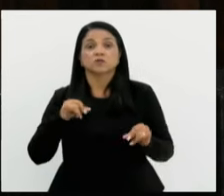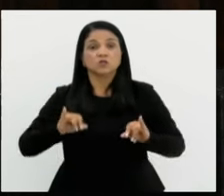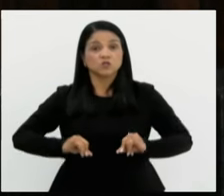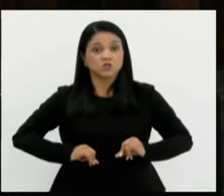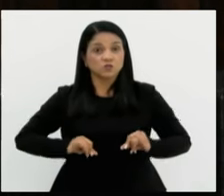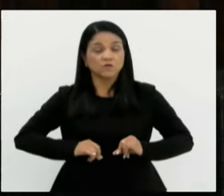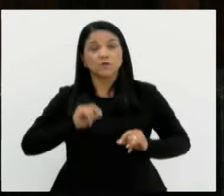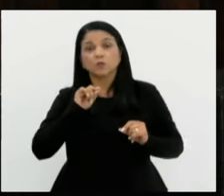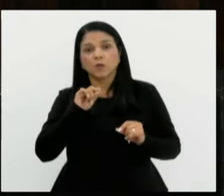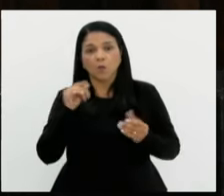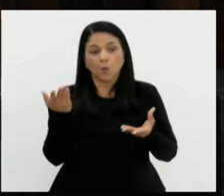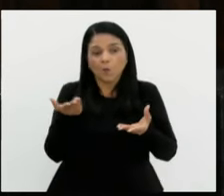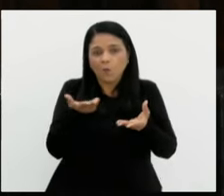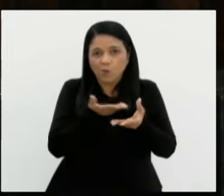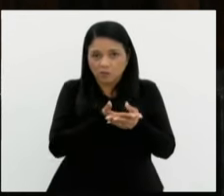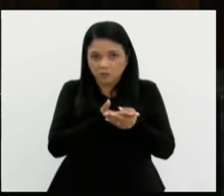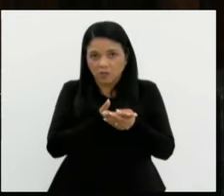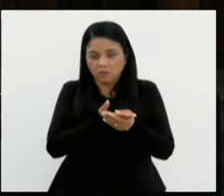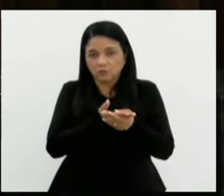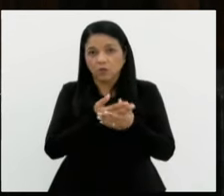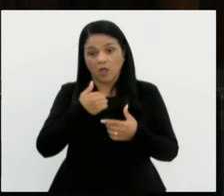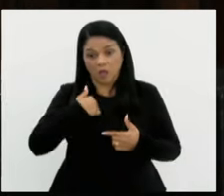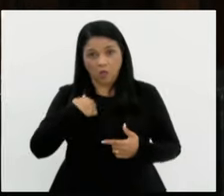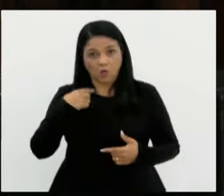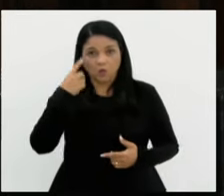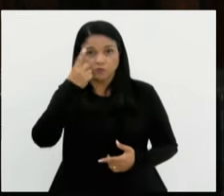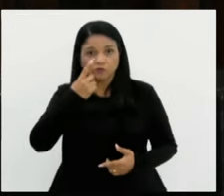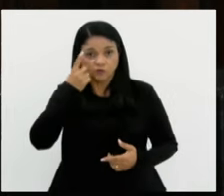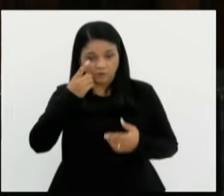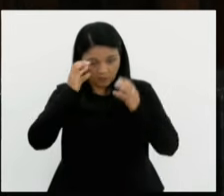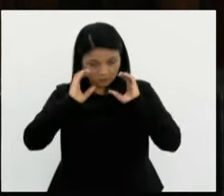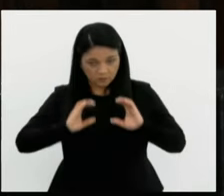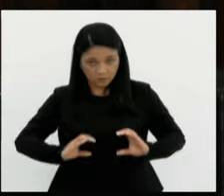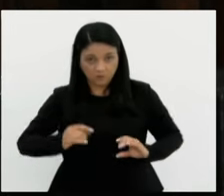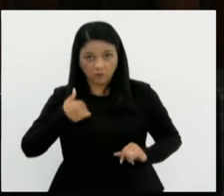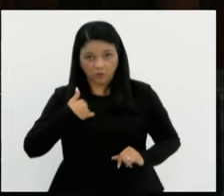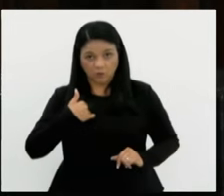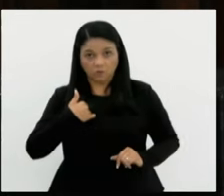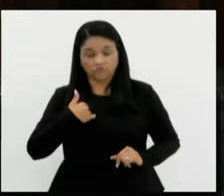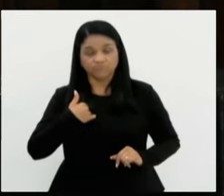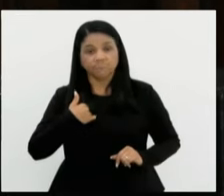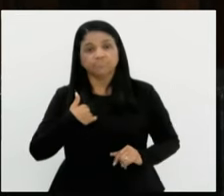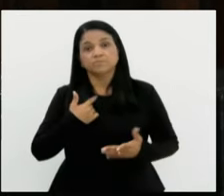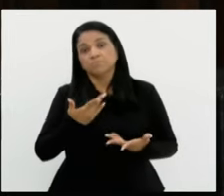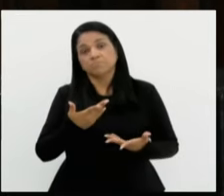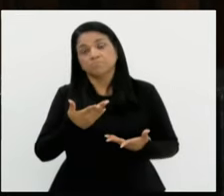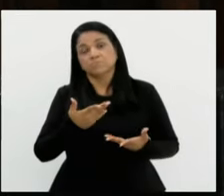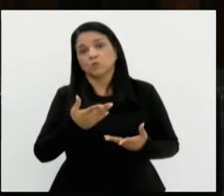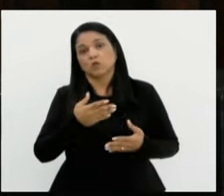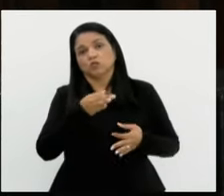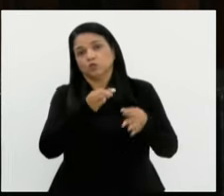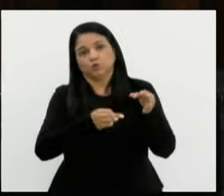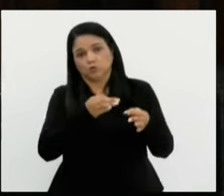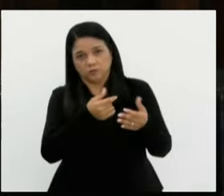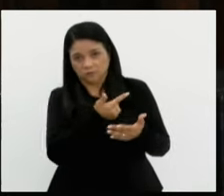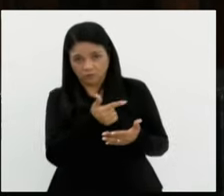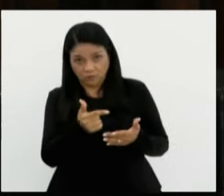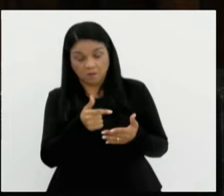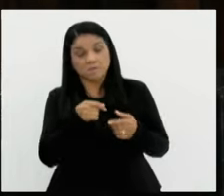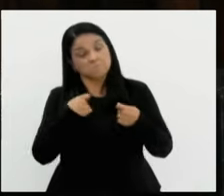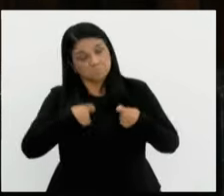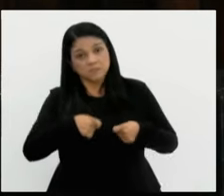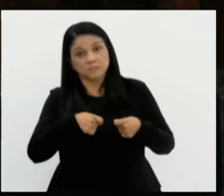pessoal, como cidadão, não como deputado ou como advogado, absolutamente injusta. Mas medida judicial se cumpre, Vossa Excelência deve